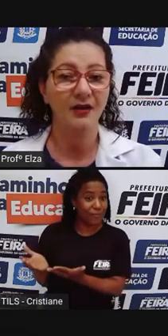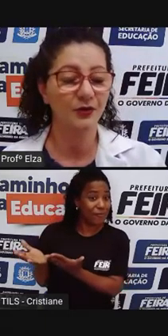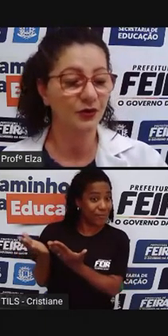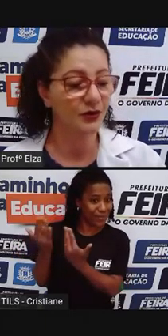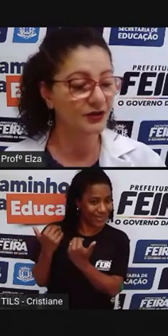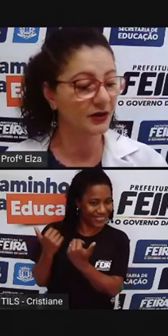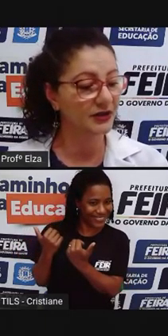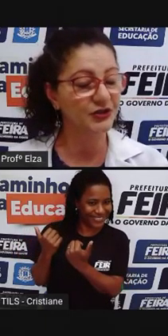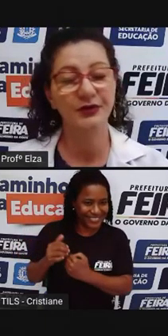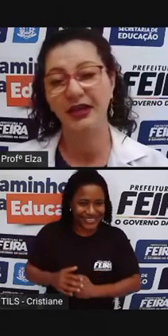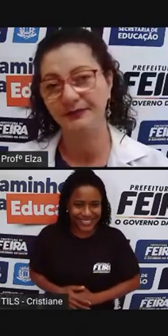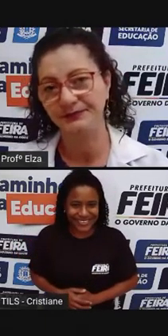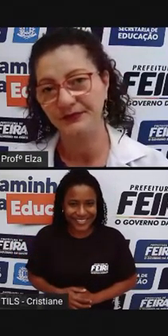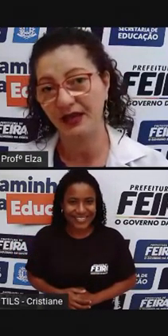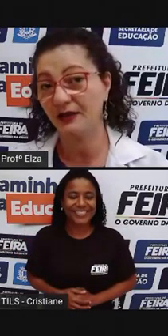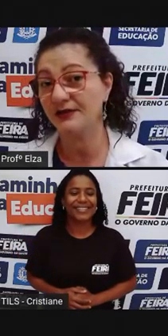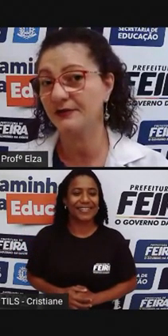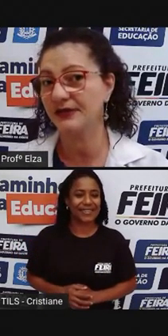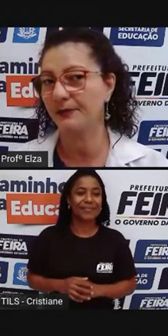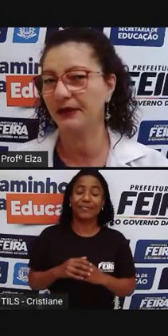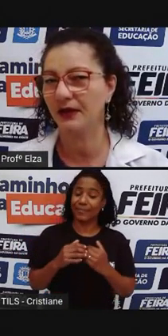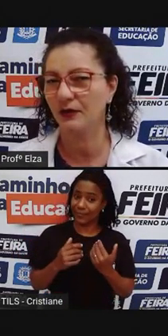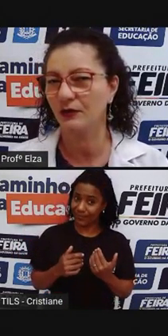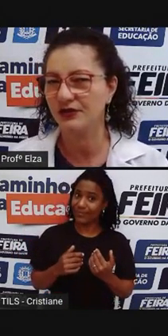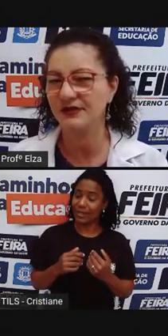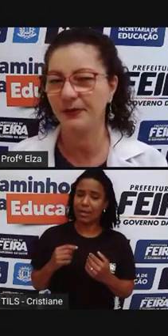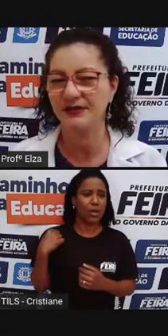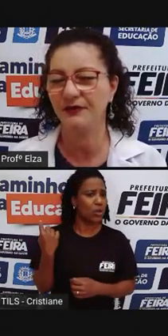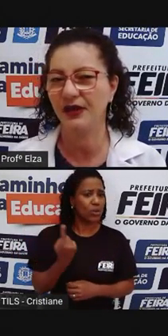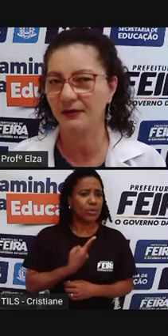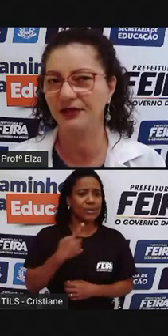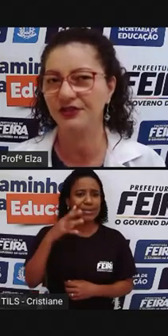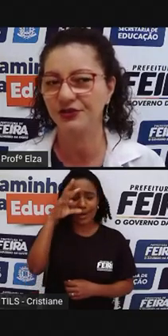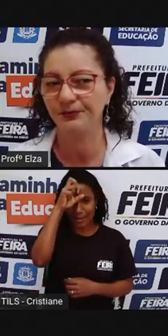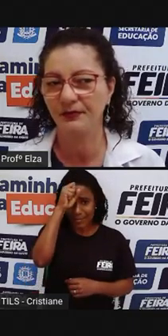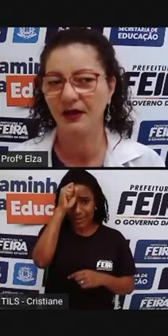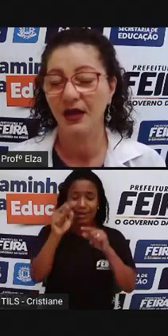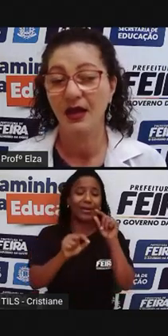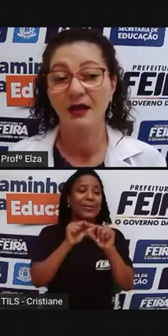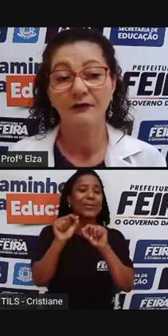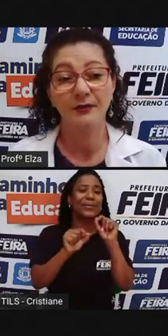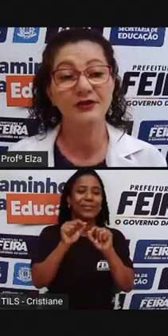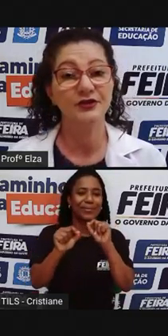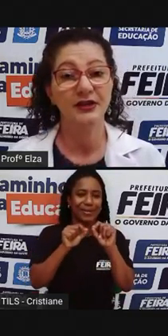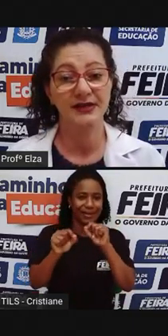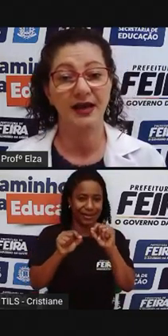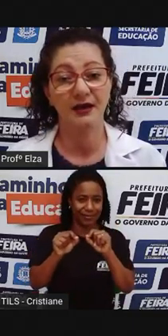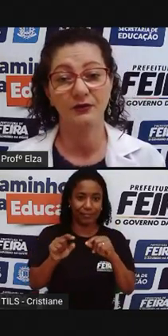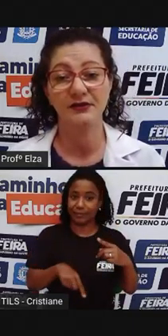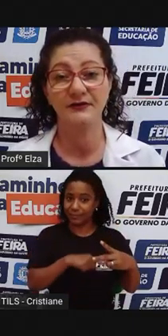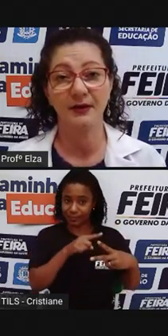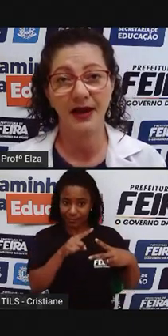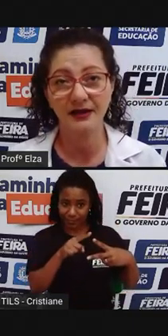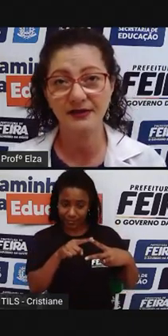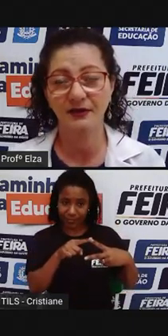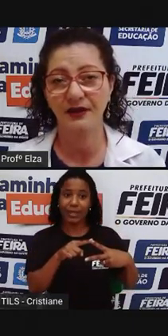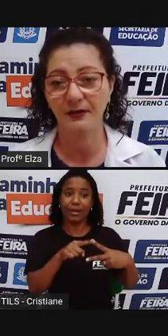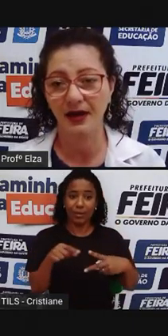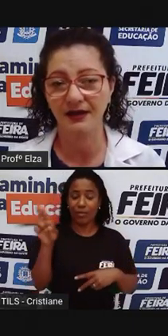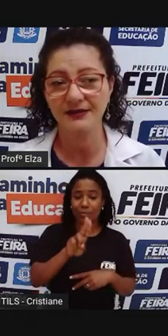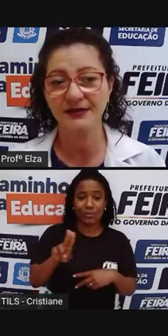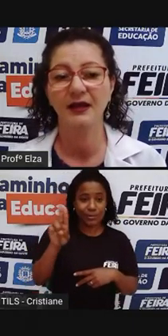What are you going to learn today? O que é que nós vamos aprender hoje especificamente? Vamos utilizar recursos verbais